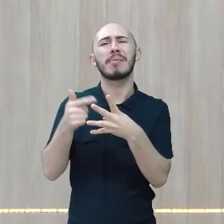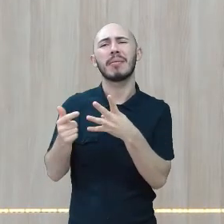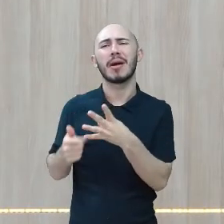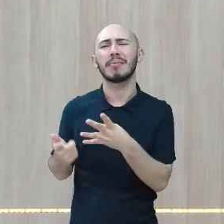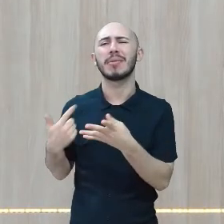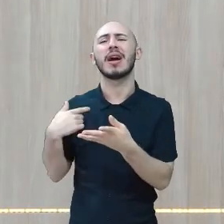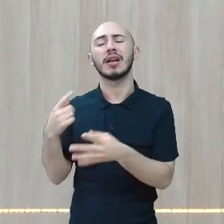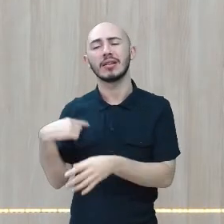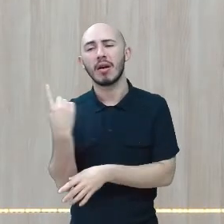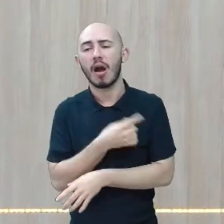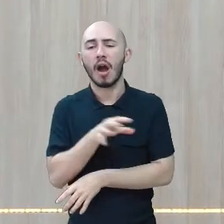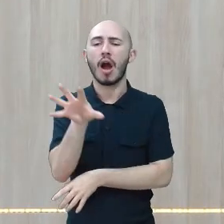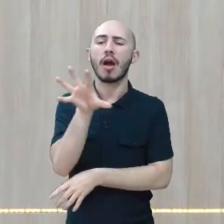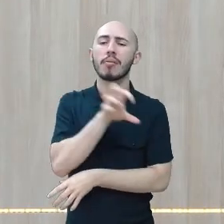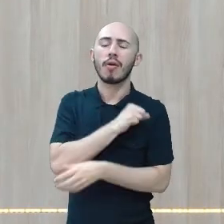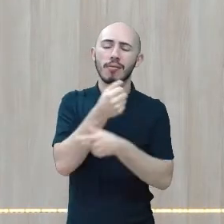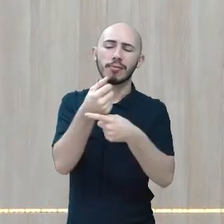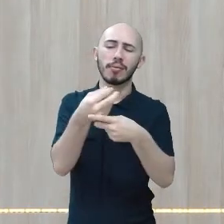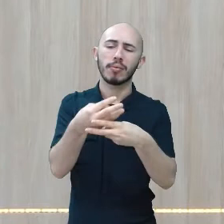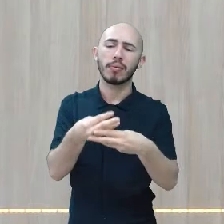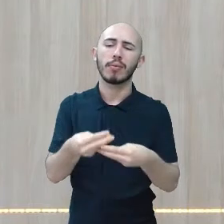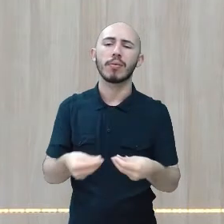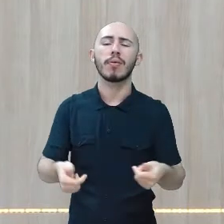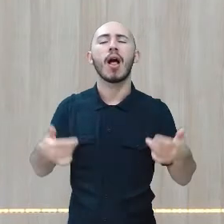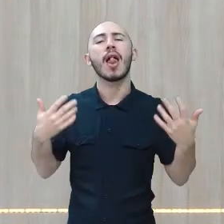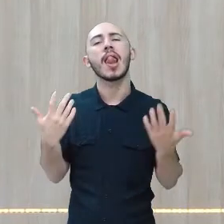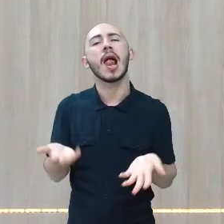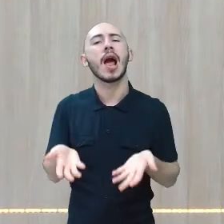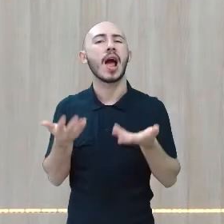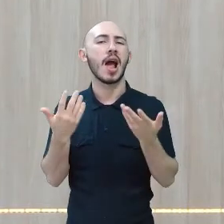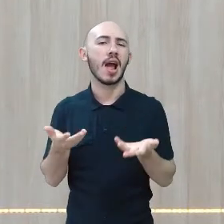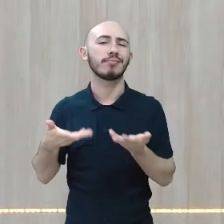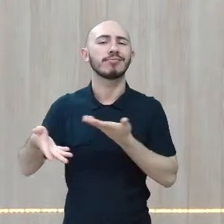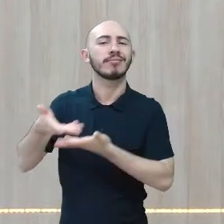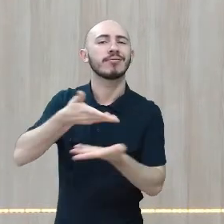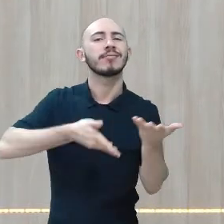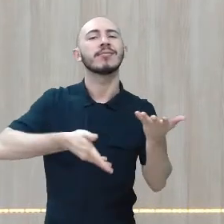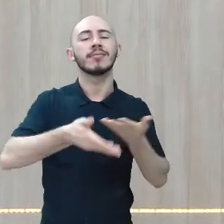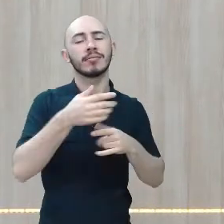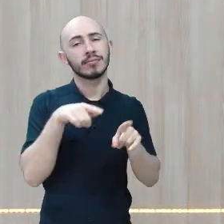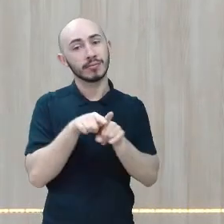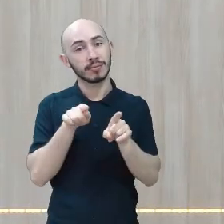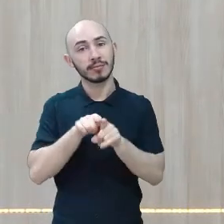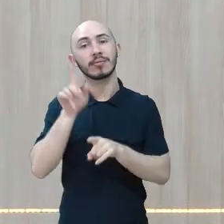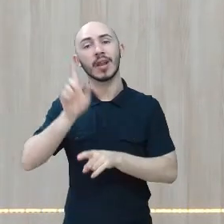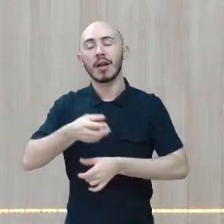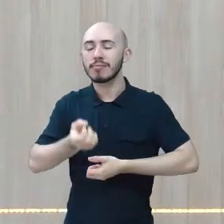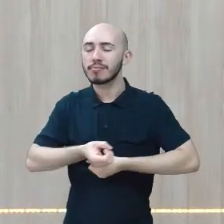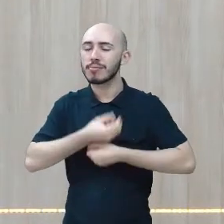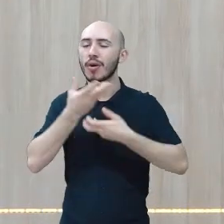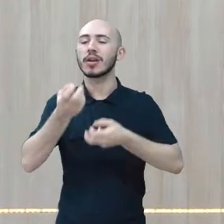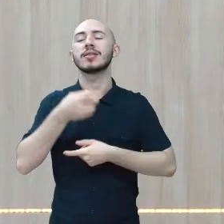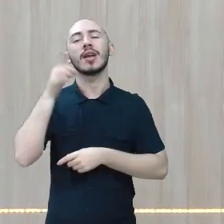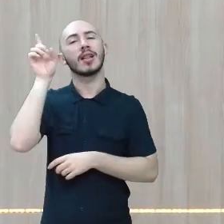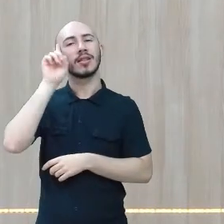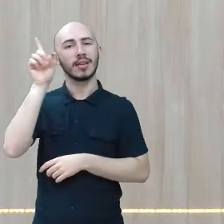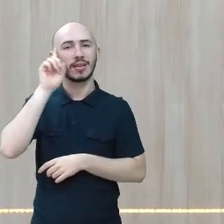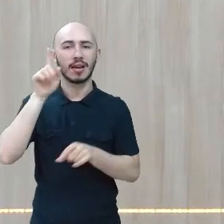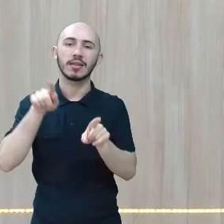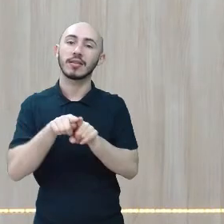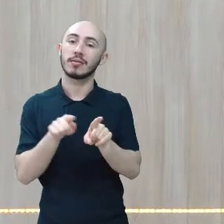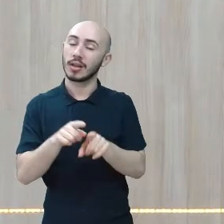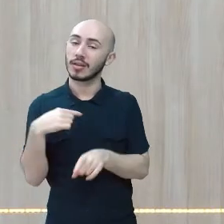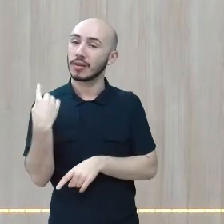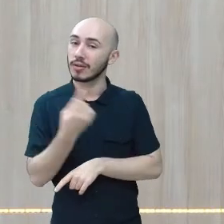fazemos tudo com amor, tudo se torna leve. Então, isso também é poesia no nosso dia a dia. Então,